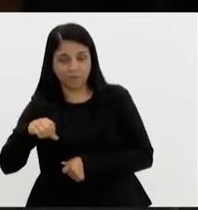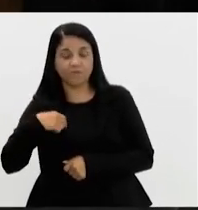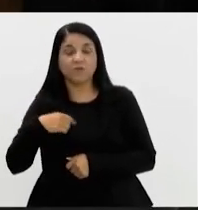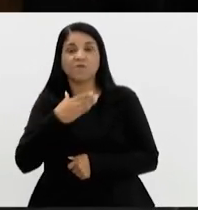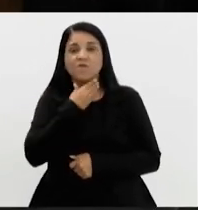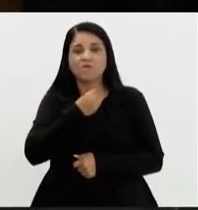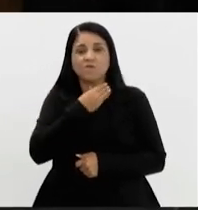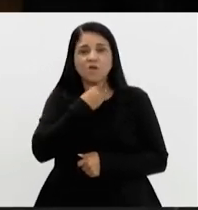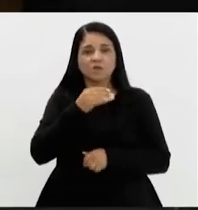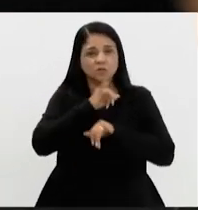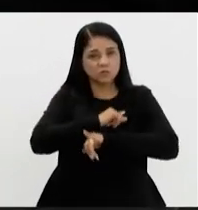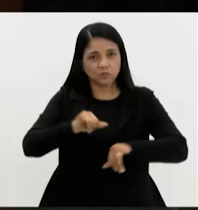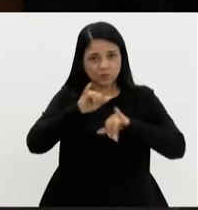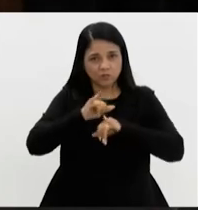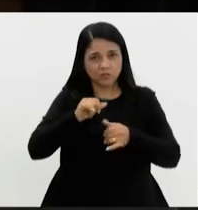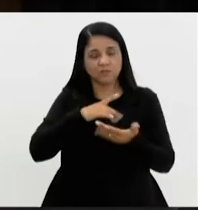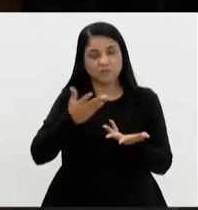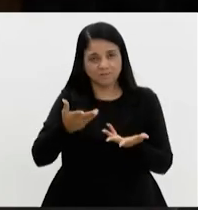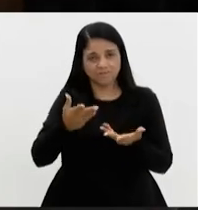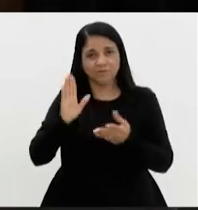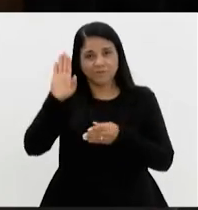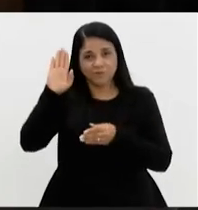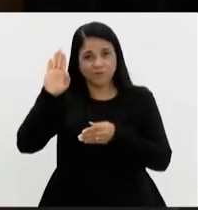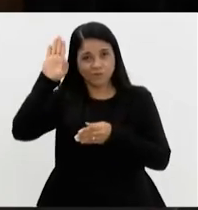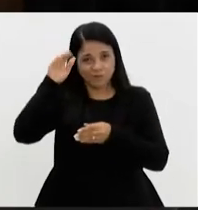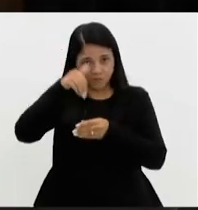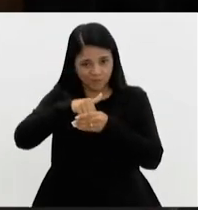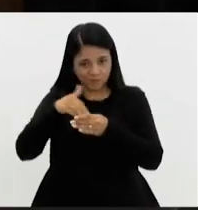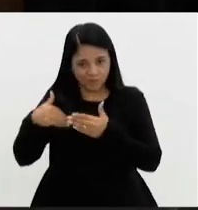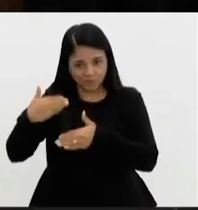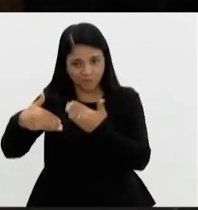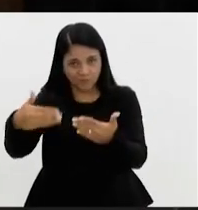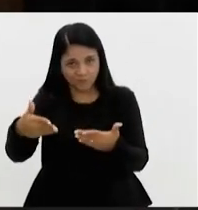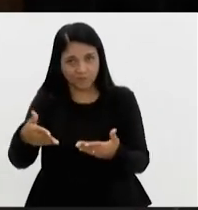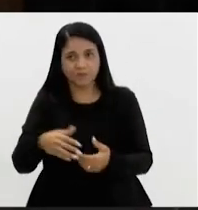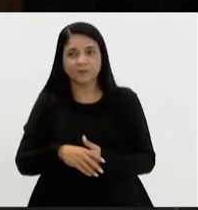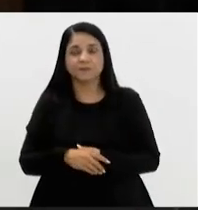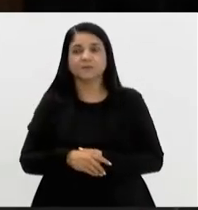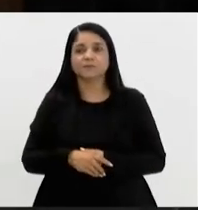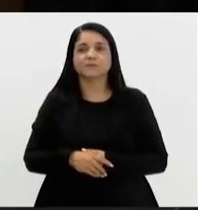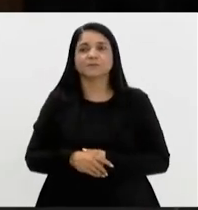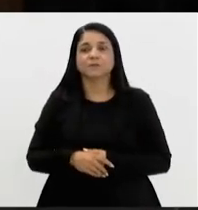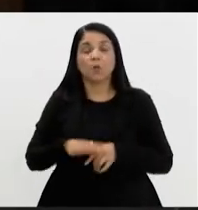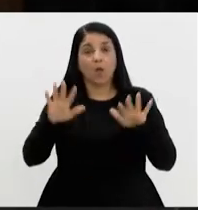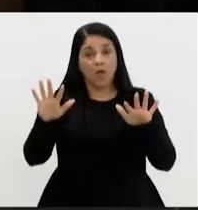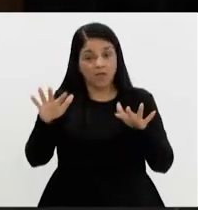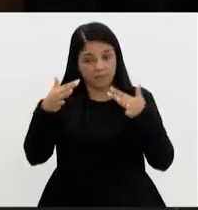processo eleitoral E aí atentos a isso